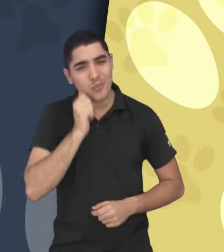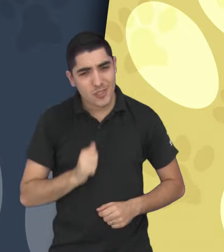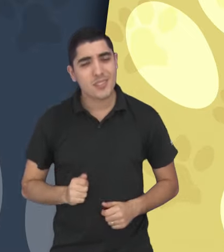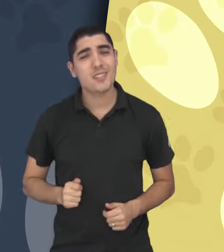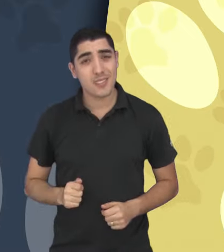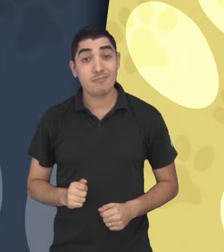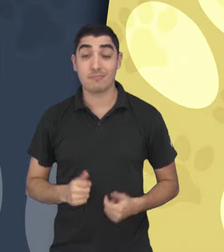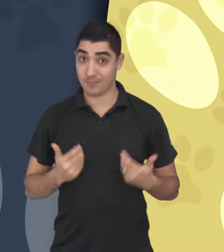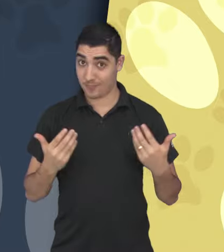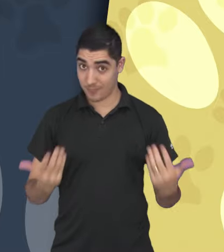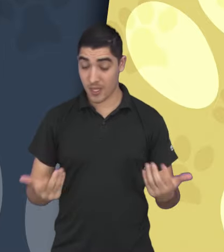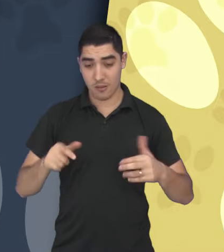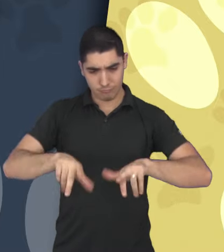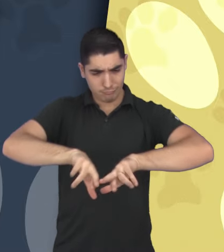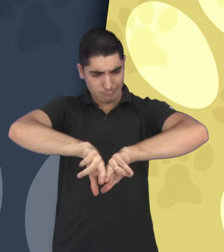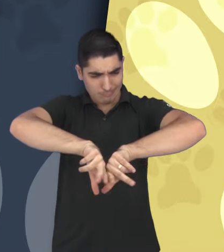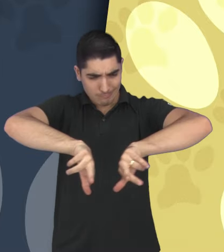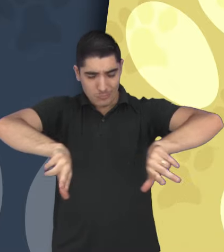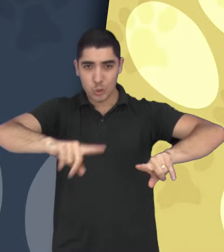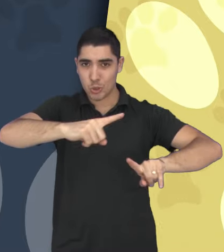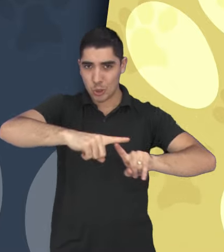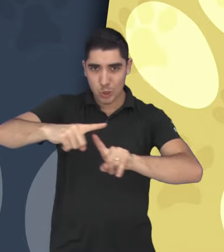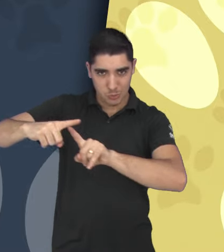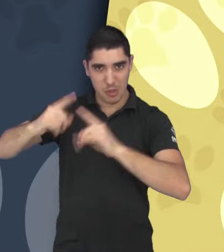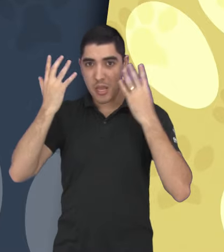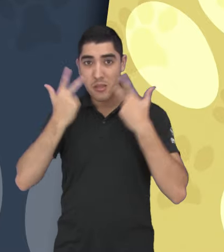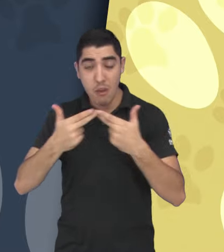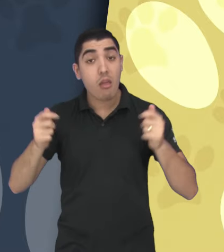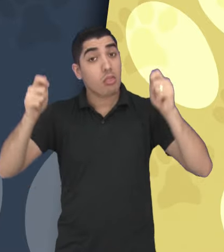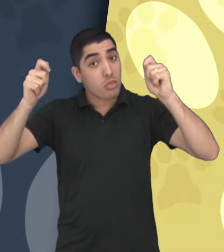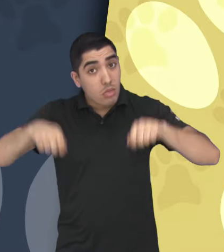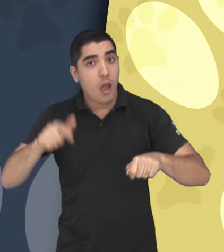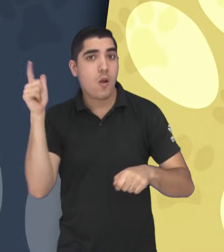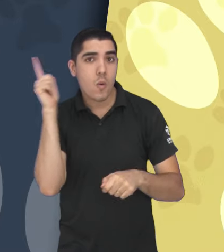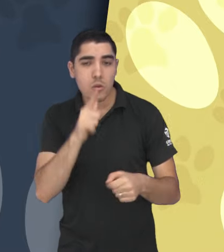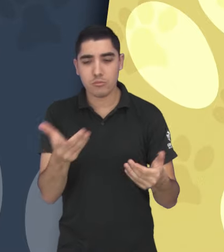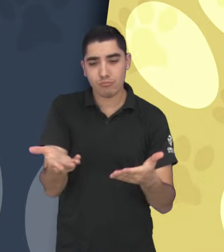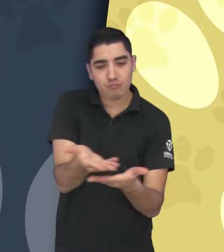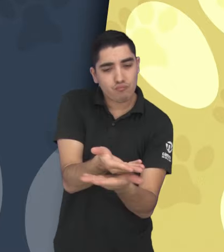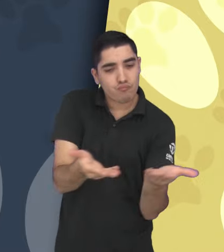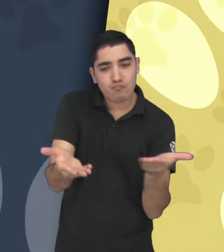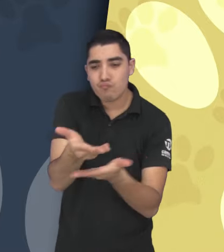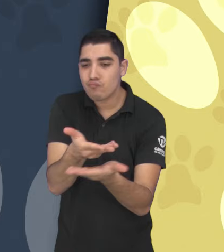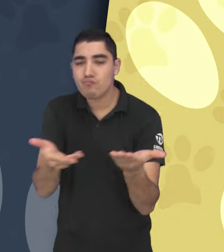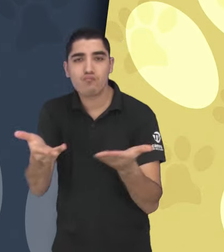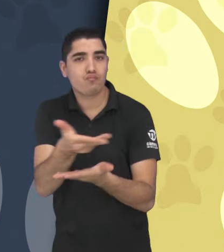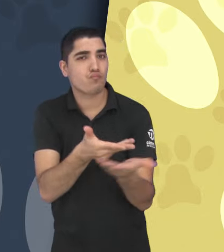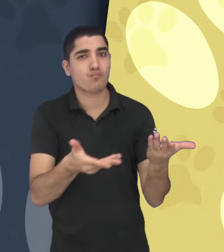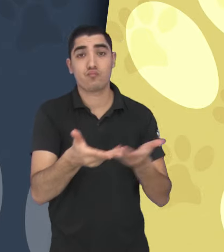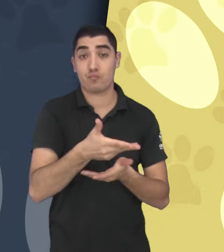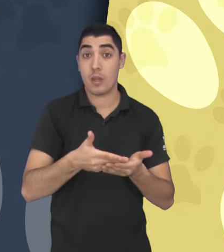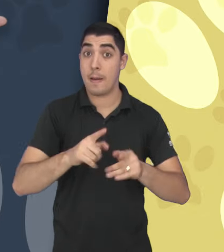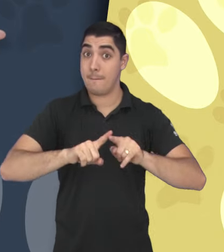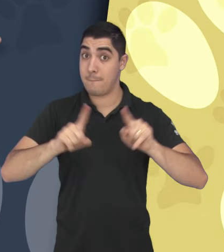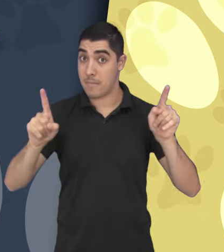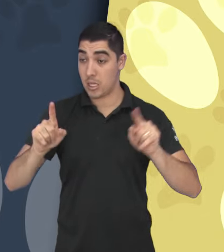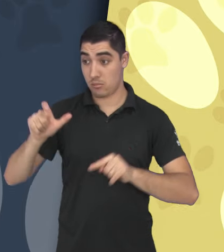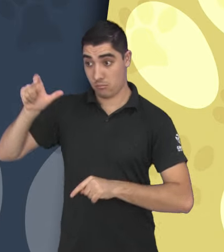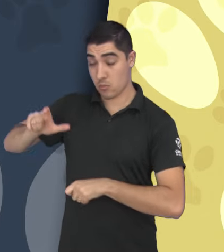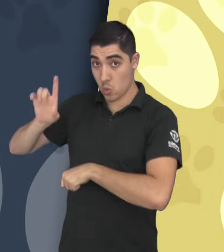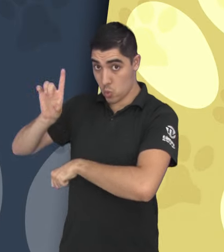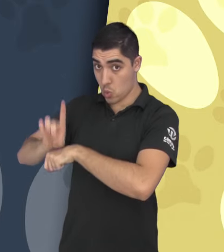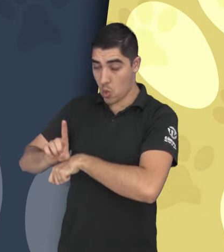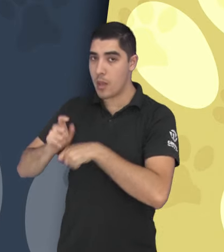é, animais de diferentes espécies podem aprender a conviver amigavelmente desde que os tutores